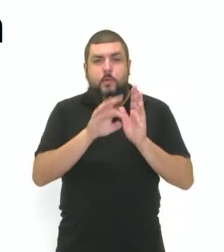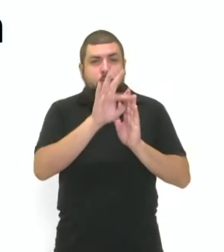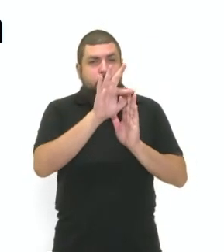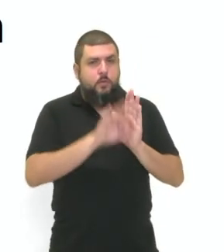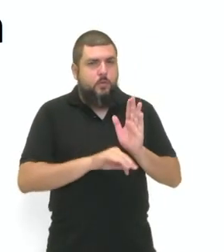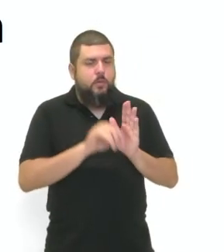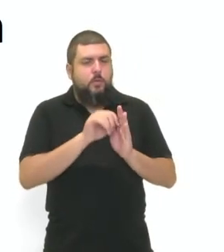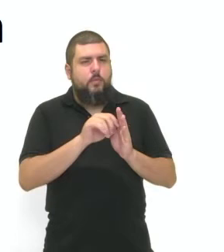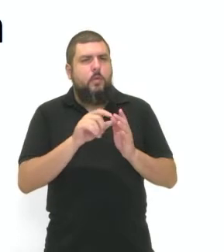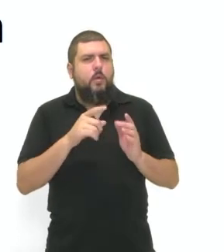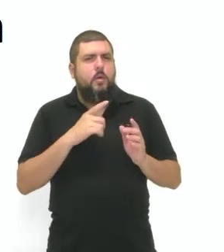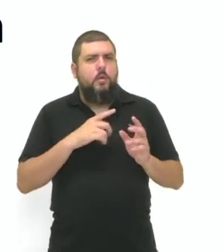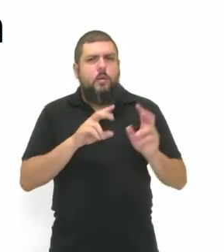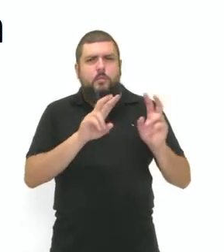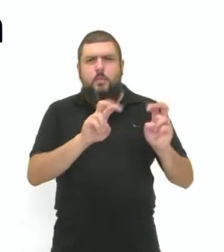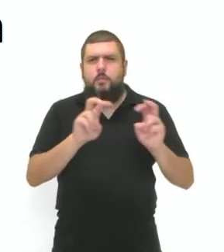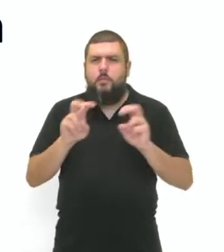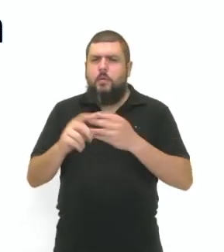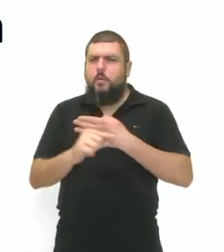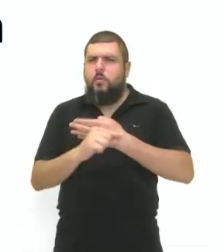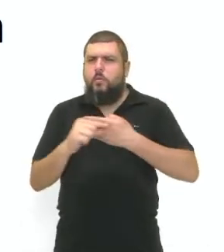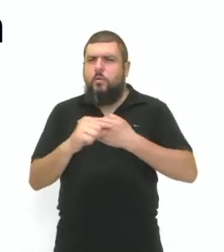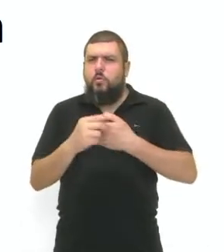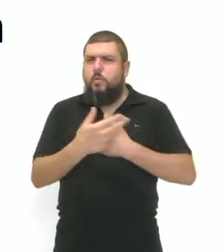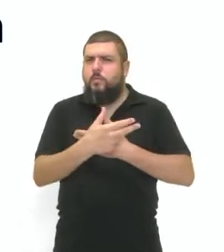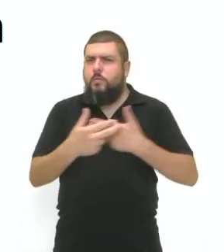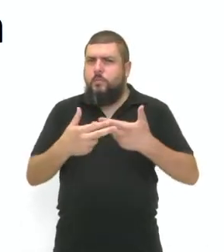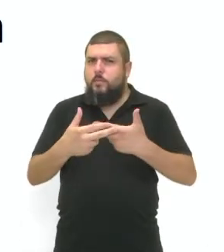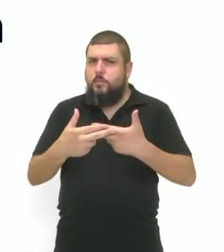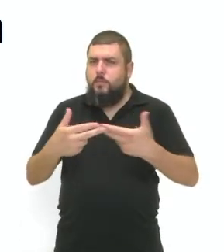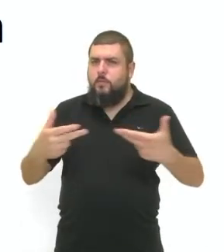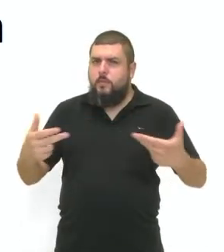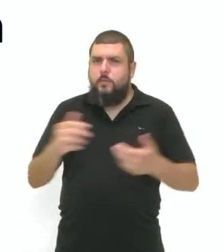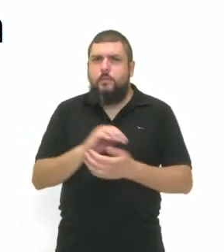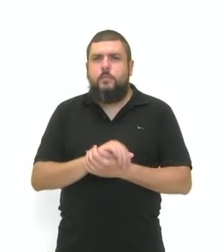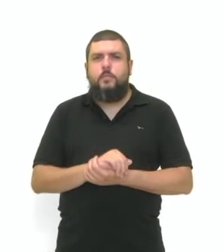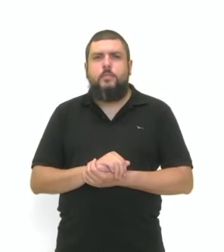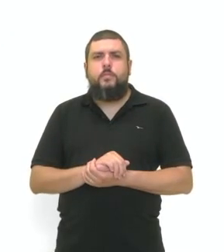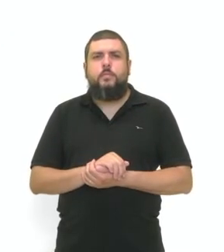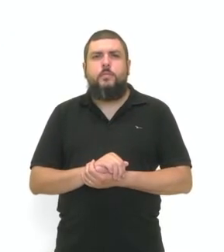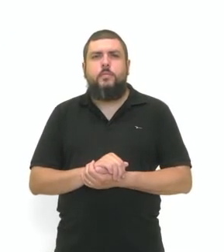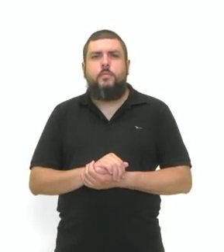retomada rapidinha contigo aqui, ó. Ele citou, por exemplo, ó,